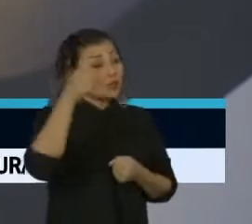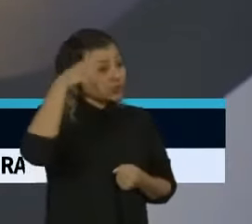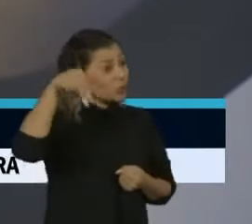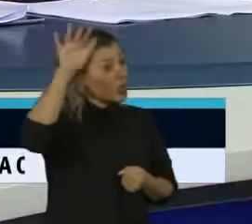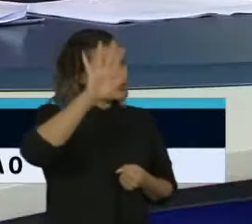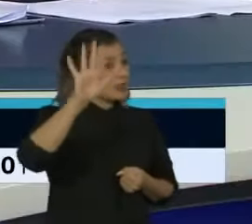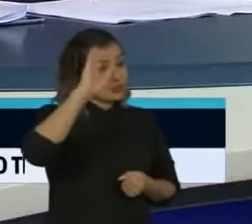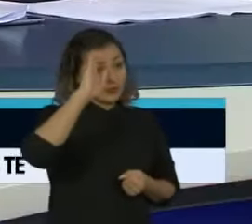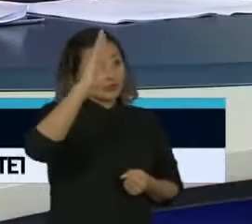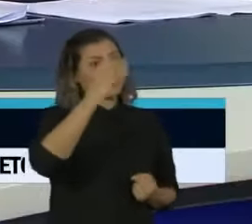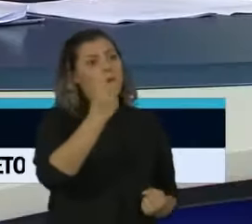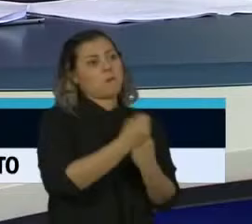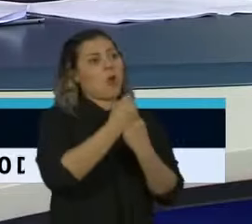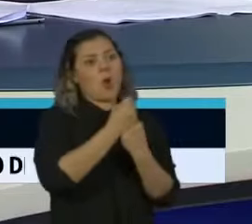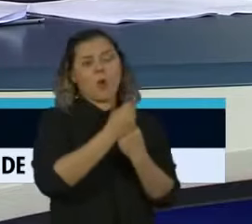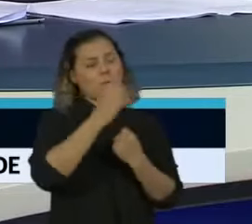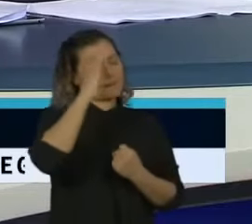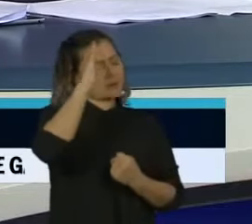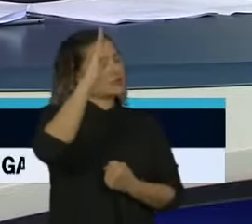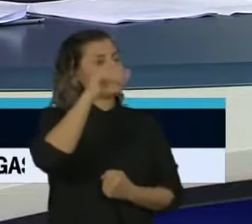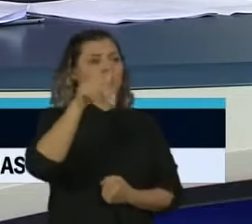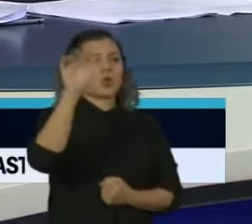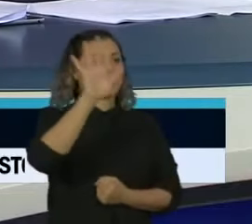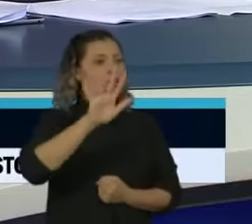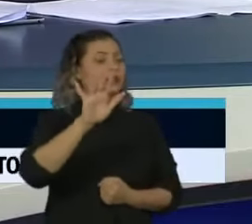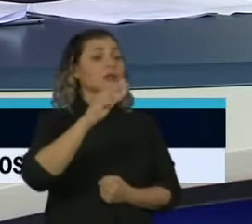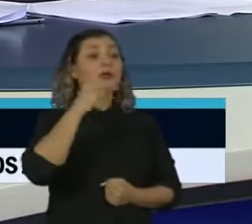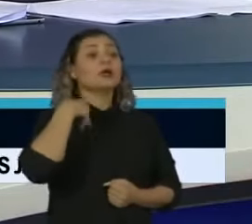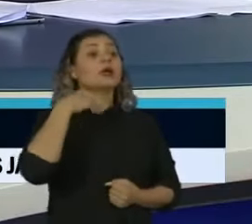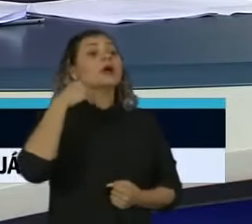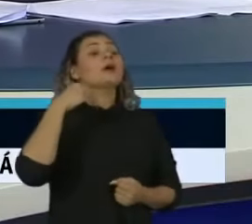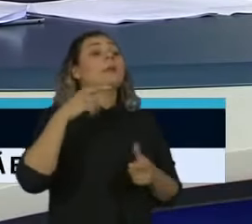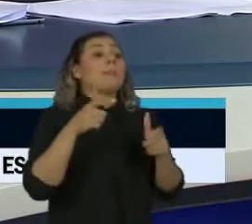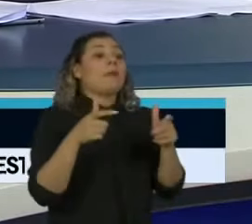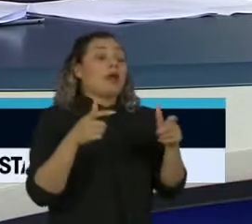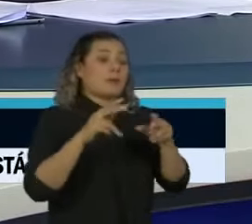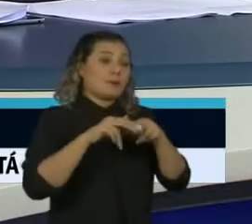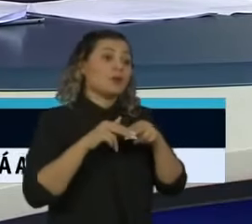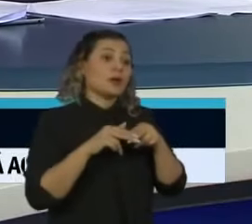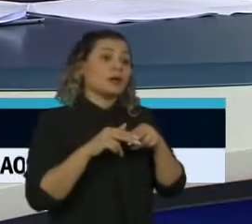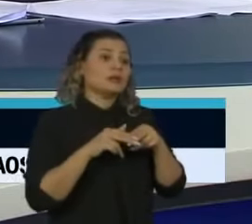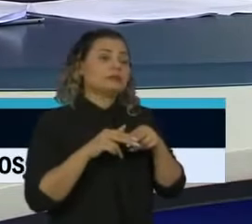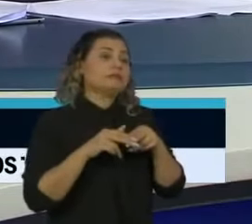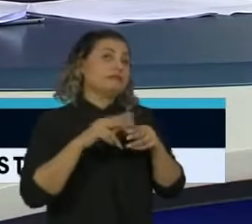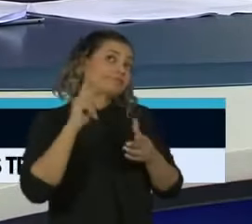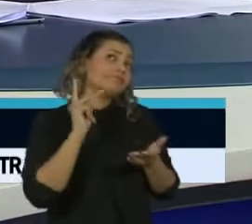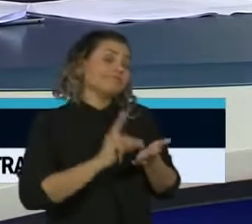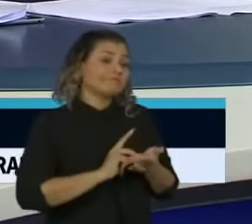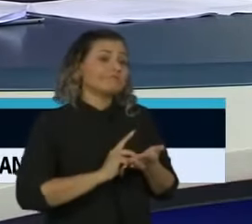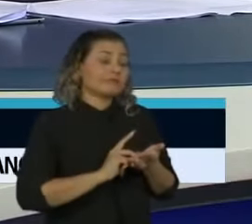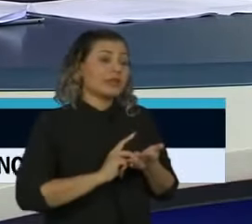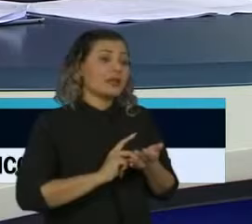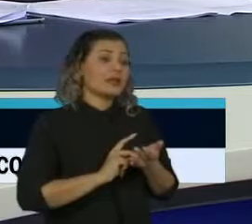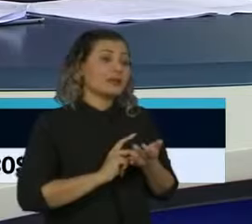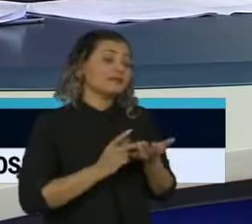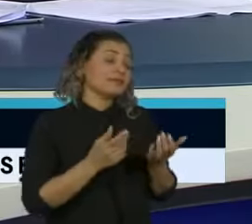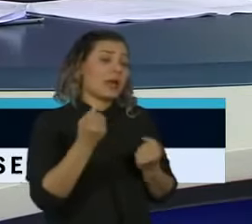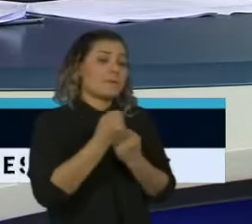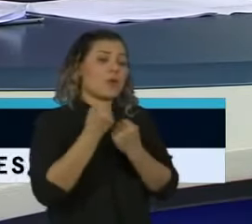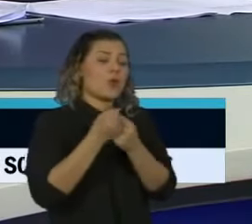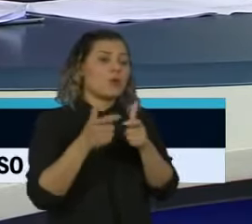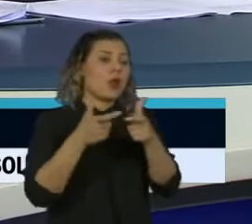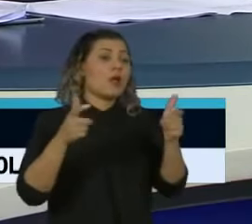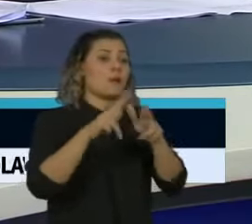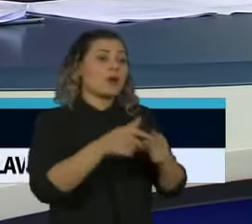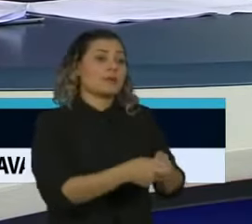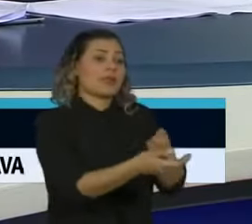que foi onde ele ganhou mais, na verdade a rejeição caiu mais, tem muita penetração o auxílio emergencial.